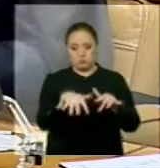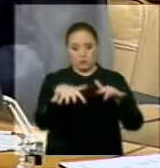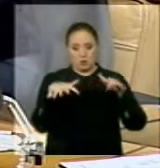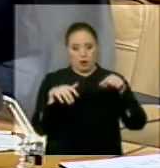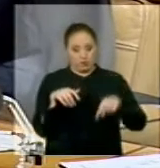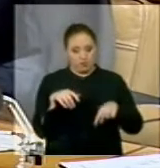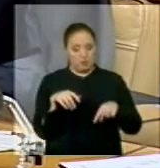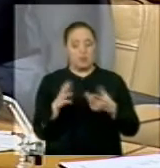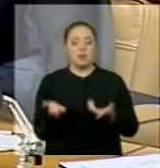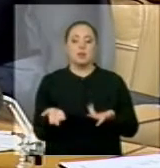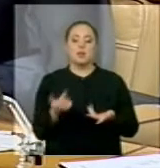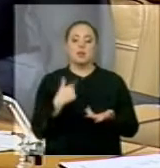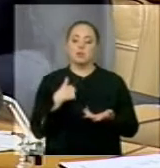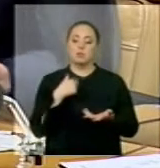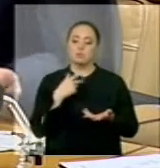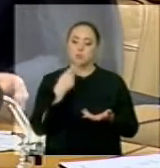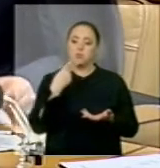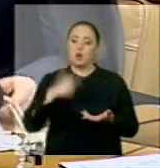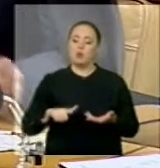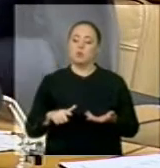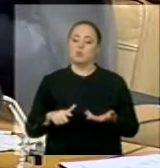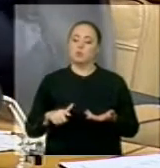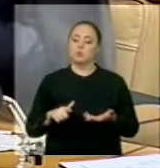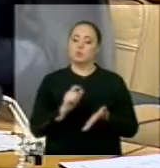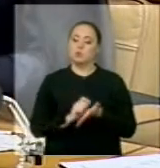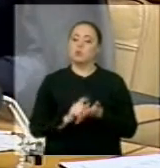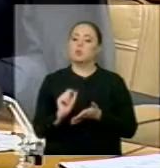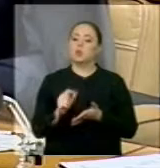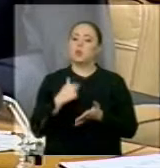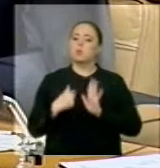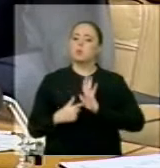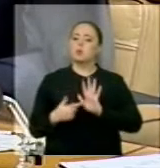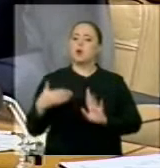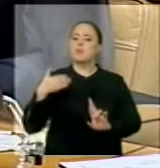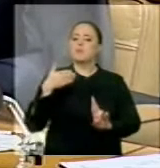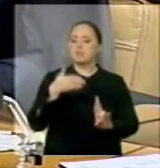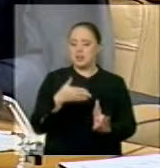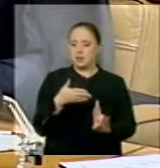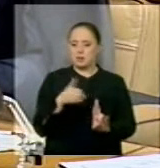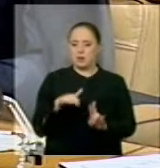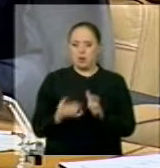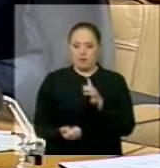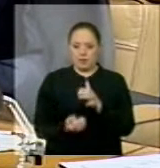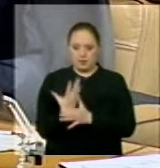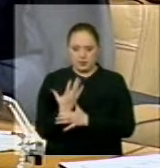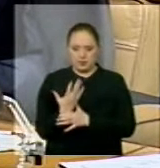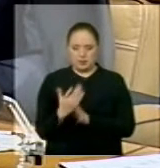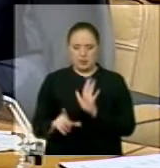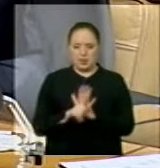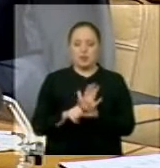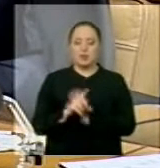e aqui reproduzo no voto por inteiro, faço referência à criação, desde a